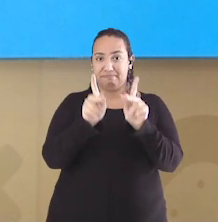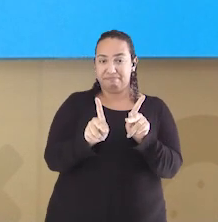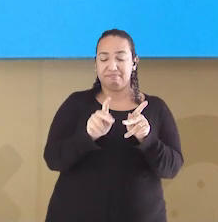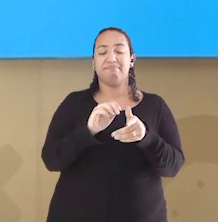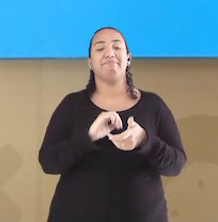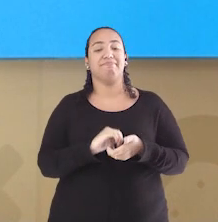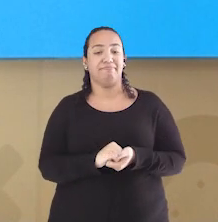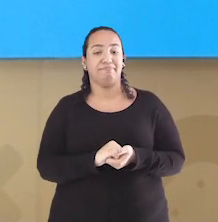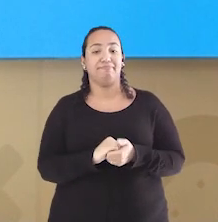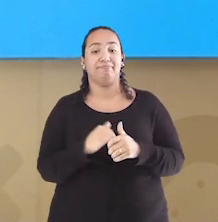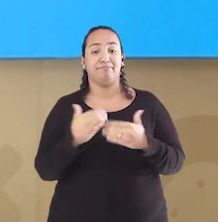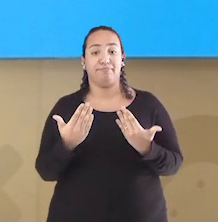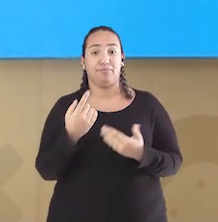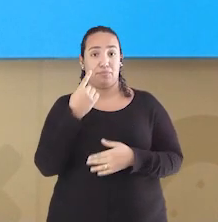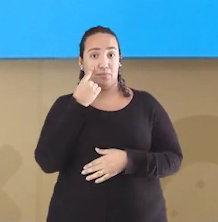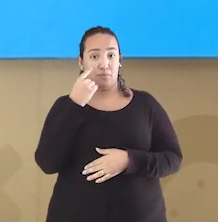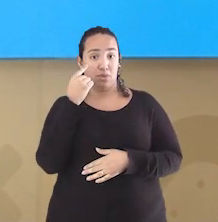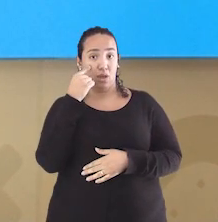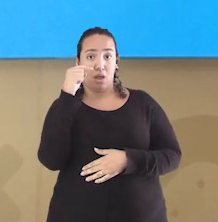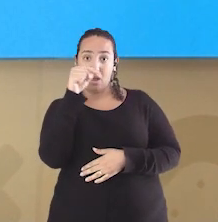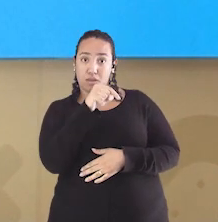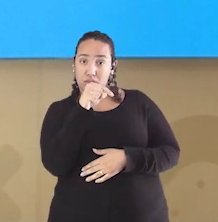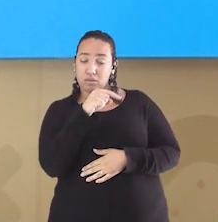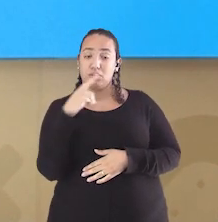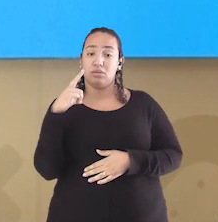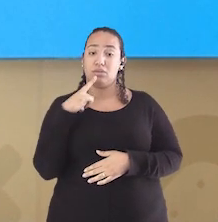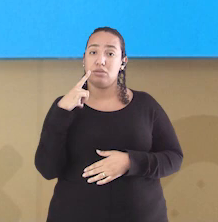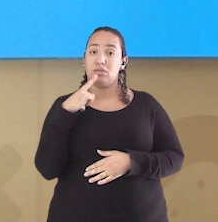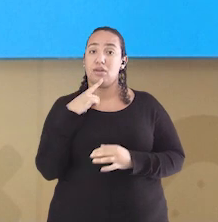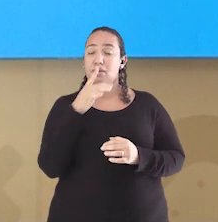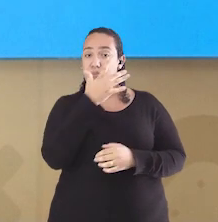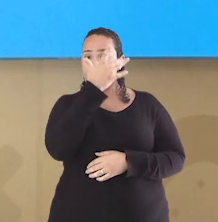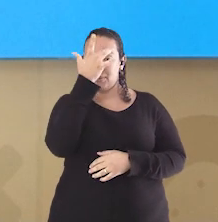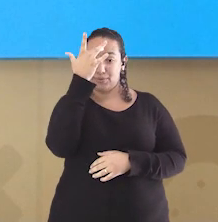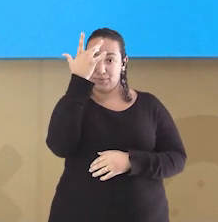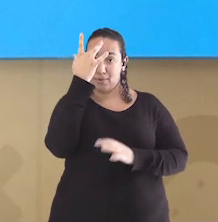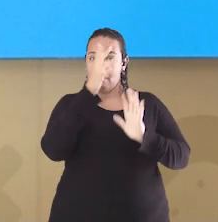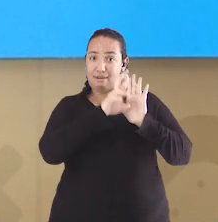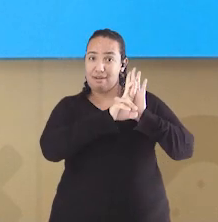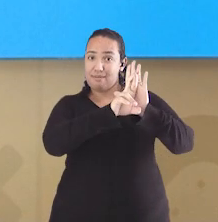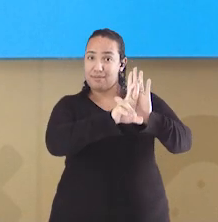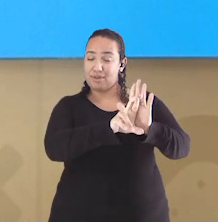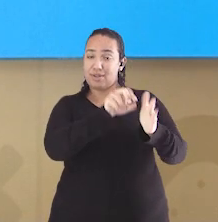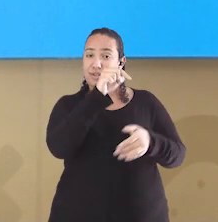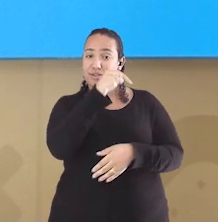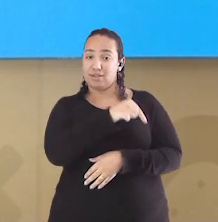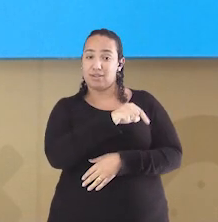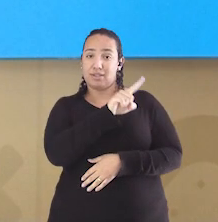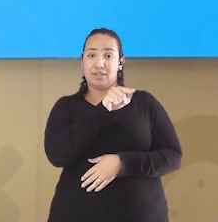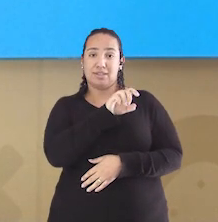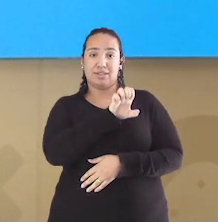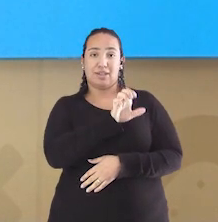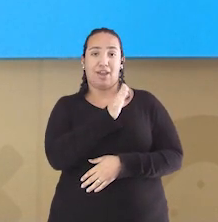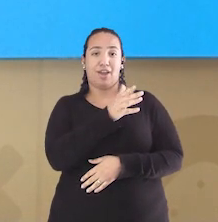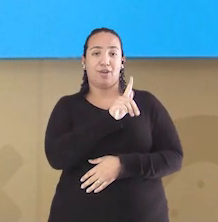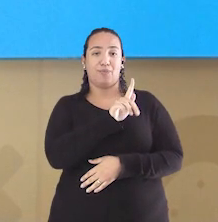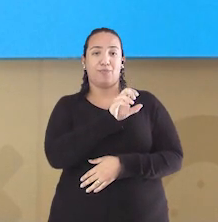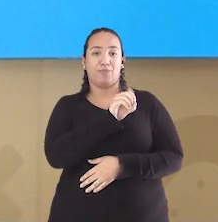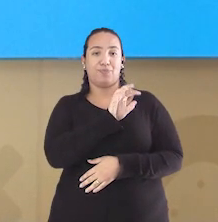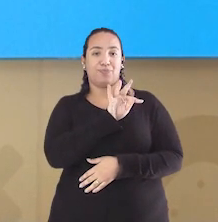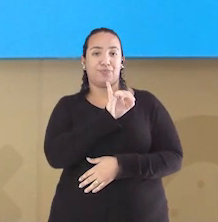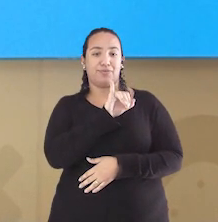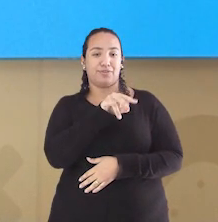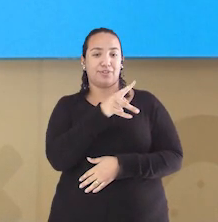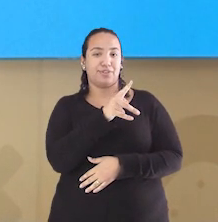ok? E aqui desse lado, lado direito, temos a presença do mascote do Sistema Único de Saúde, que é o Zé